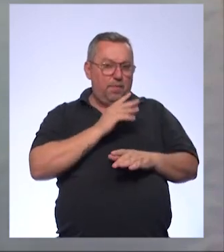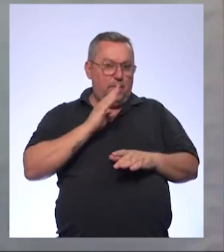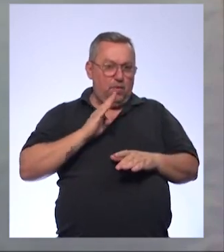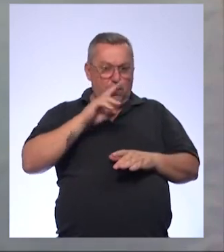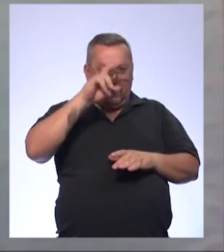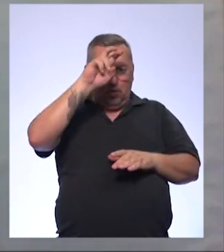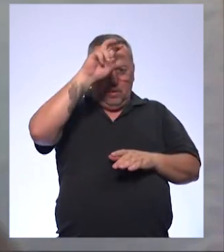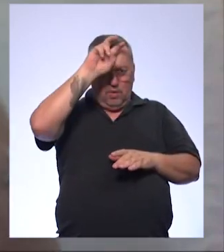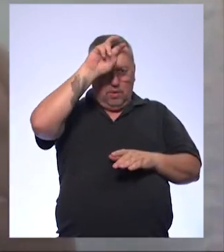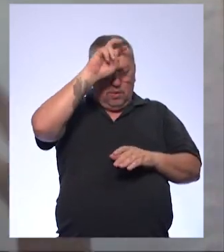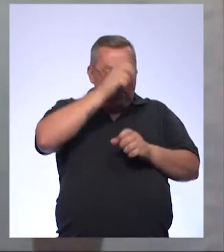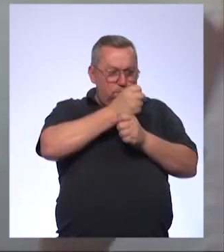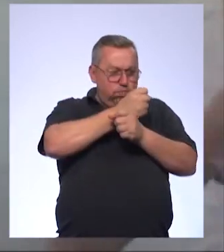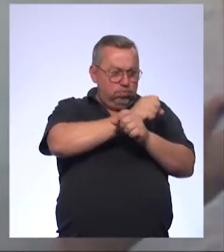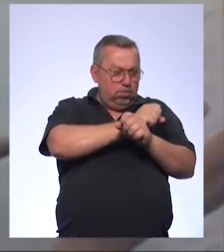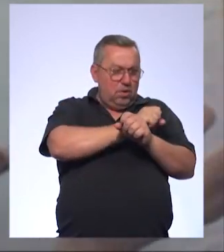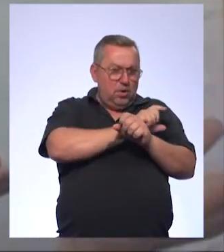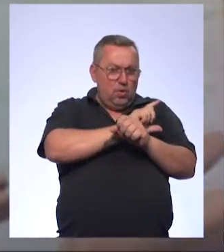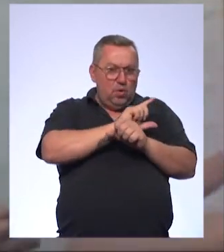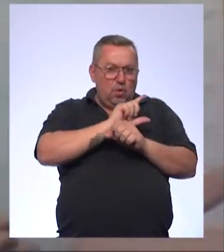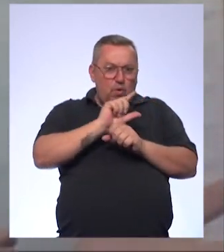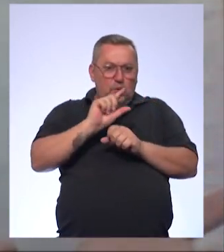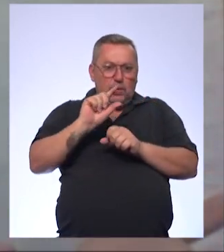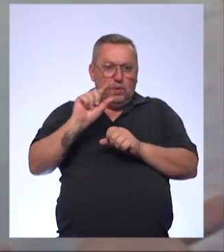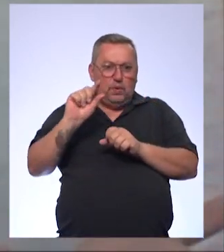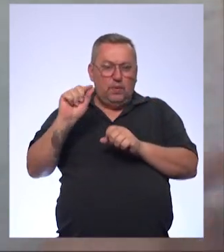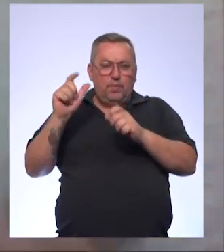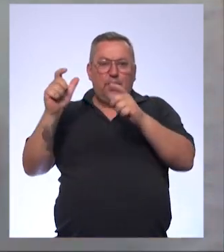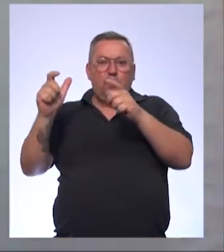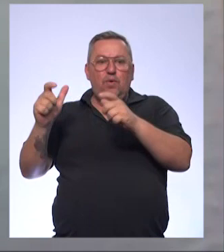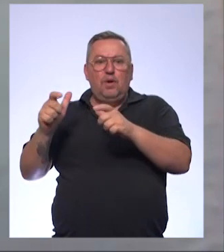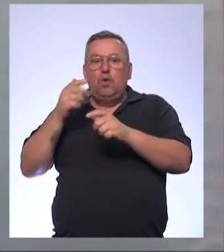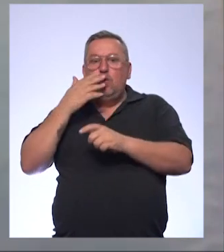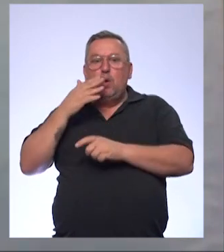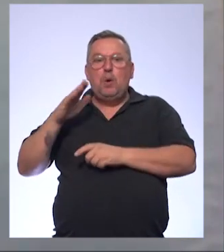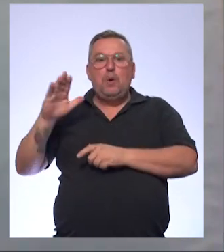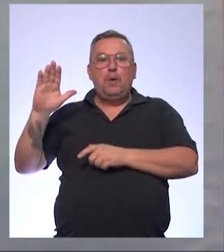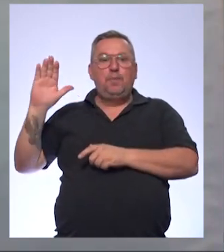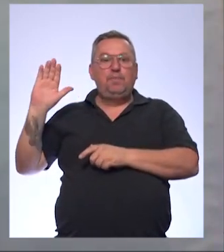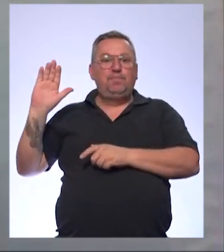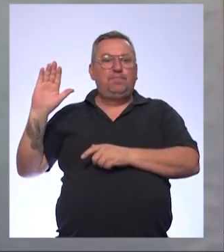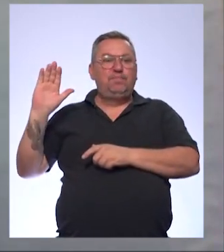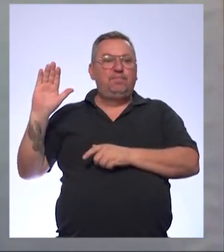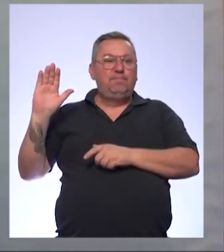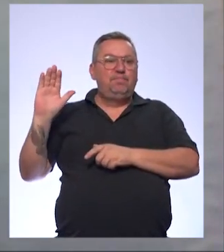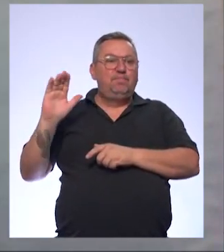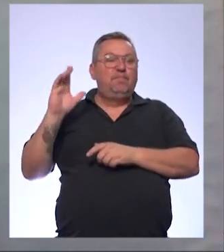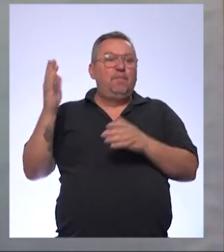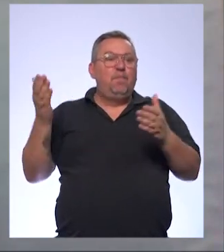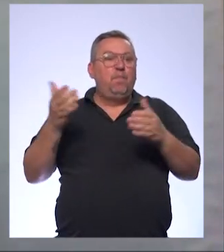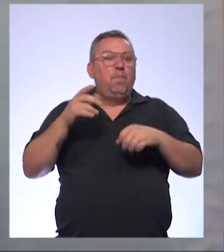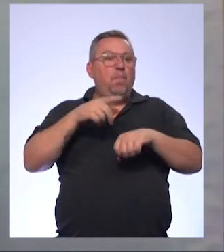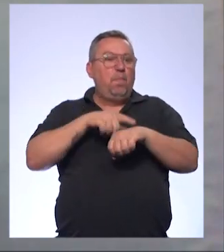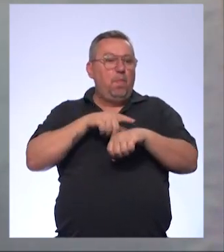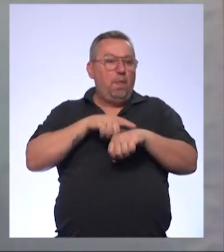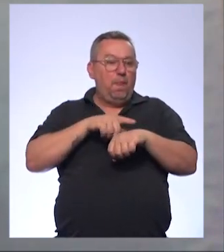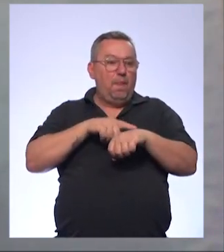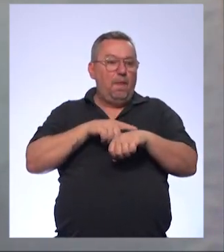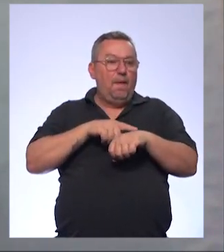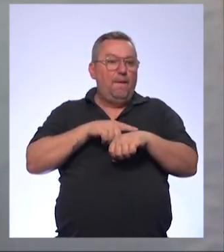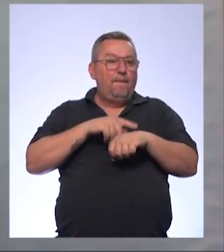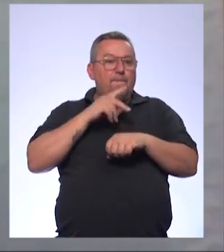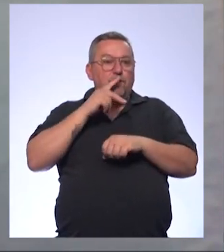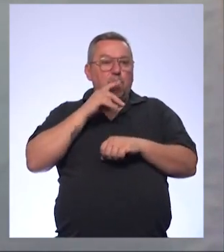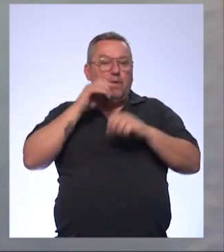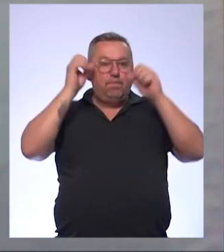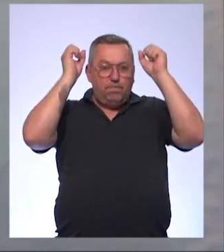eram escravos, e vão para a terra prometida, beleza? E é neste momento aí que o